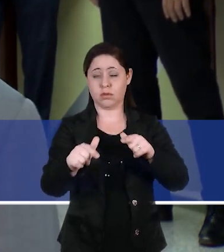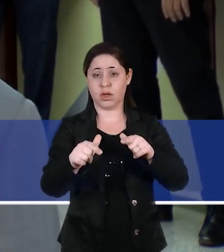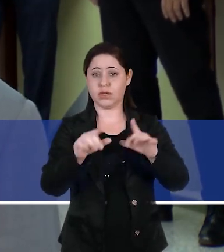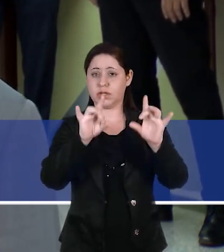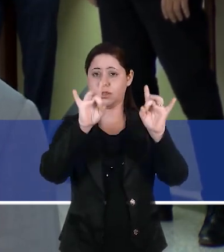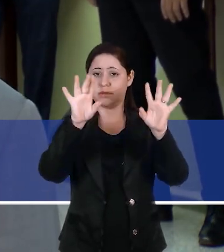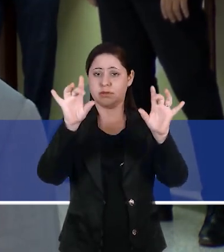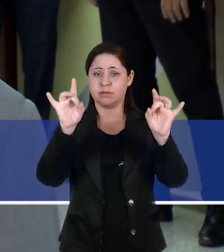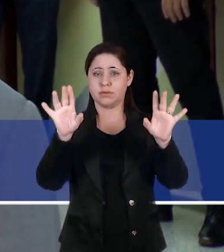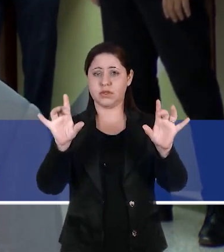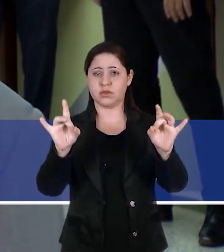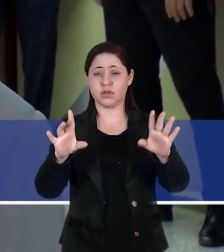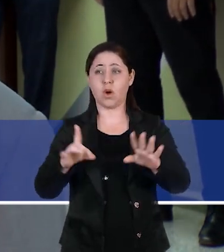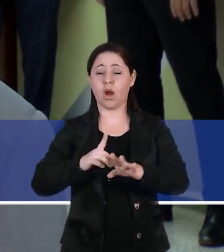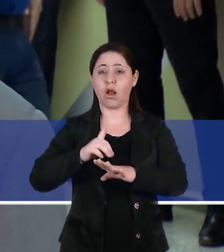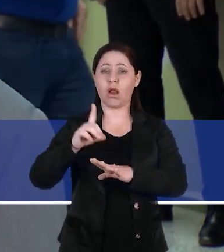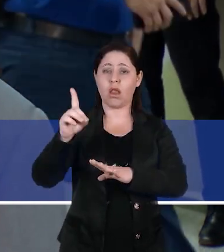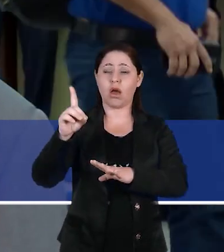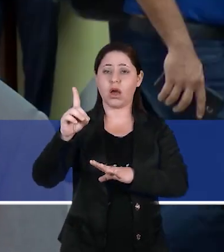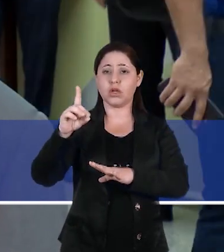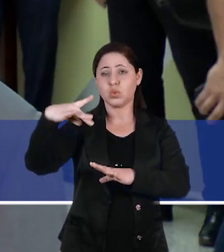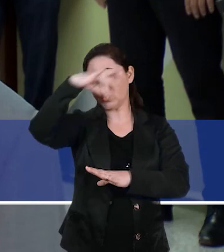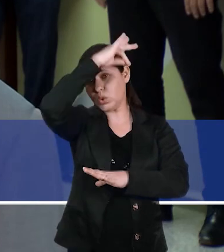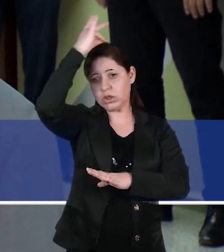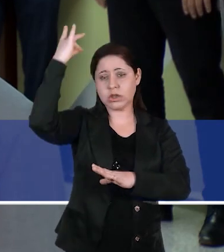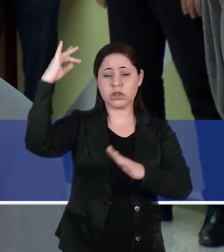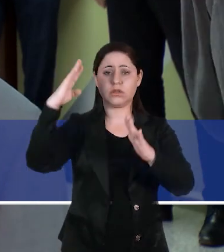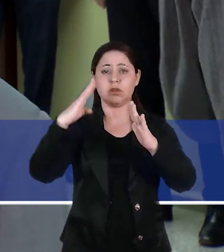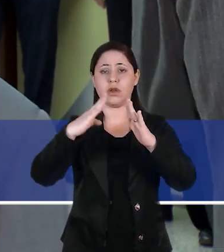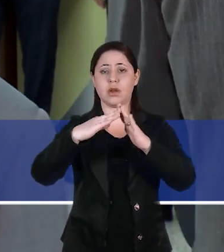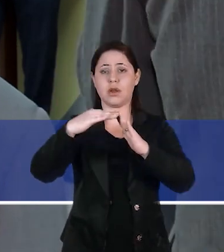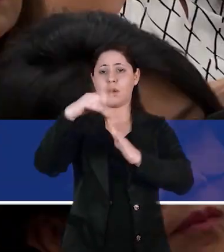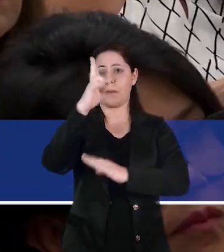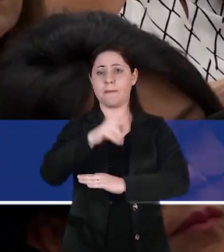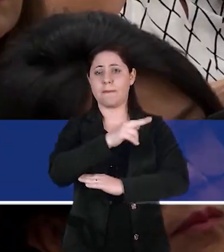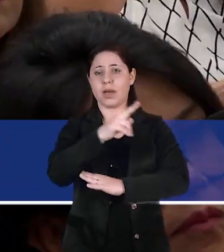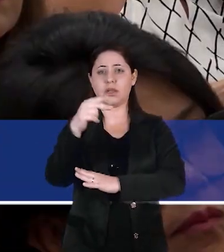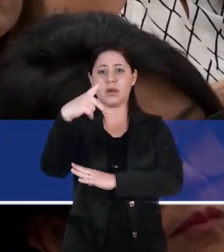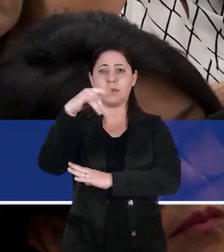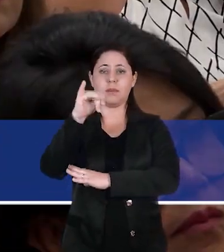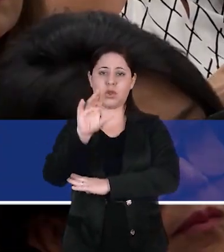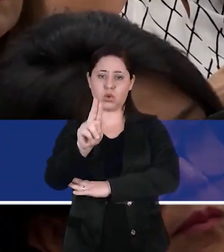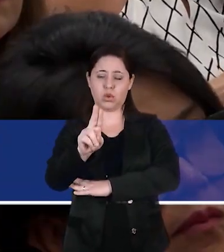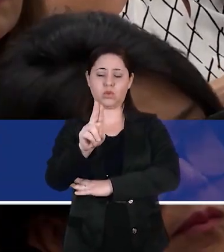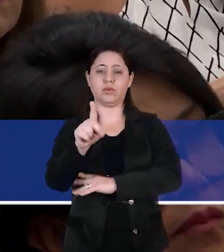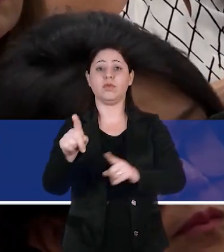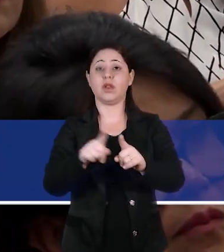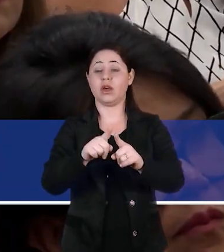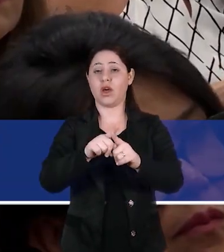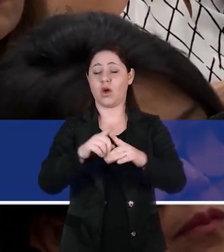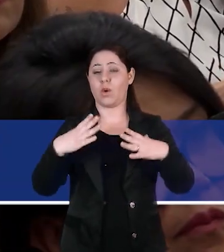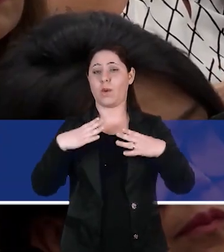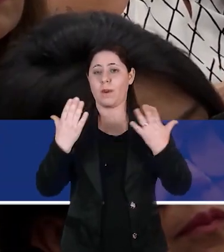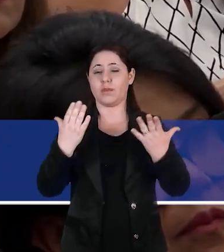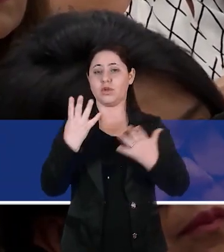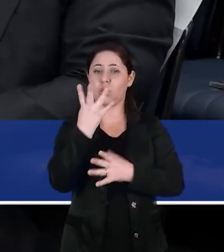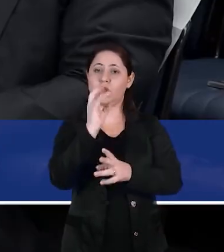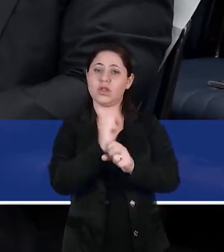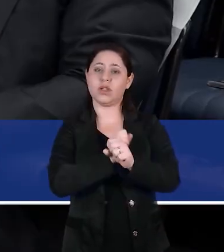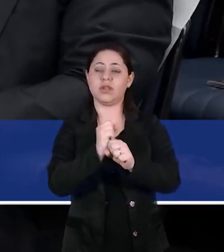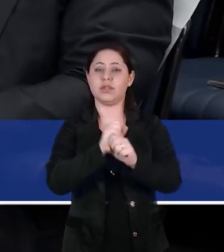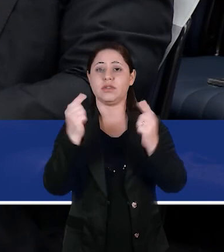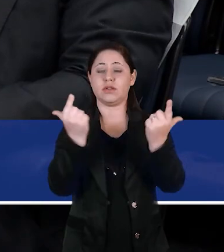trabalho, especialmente lá no Santuário Padre Pio. As comemorações alusivas aos 40 anos da